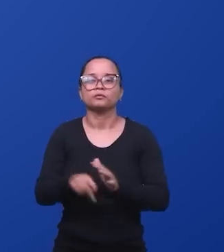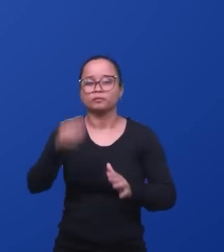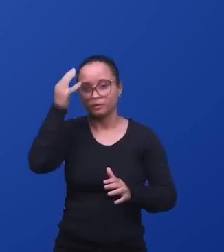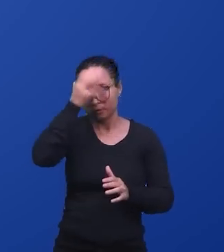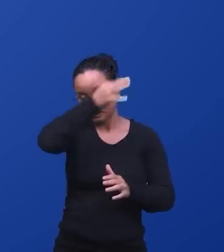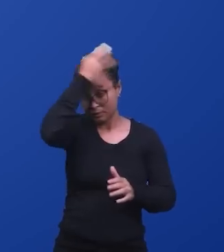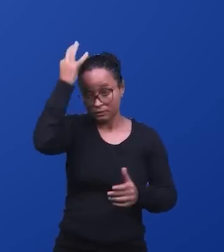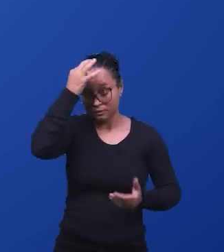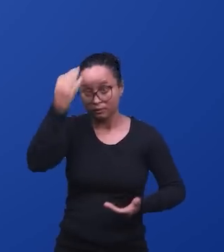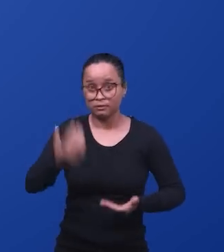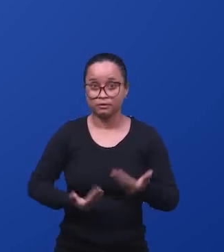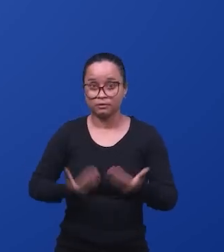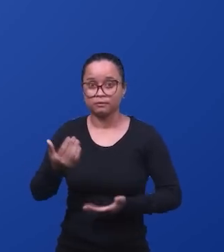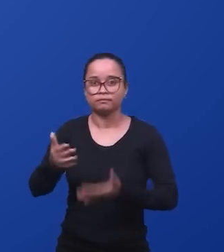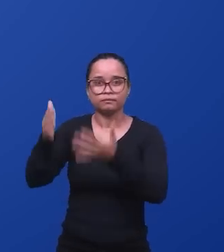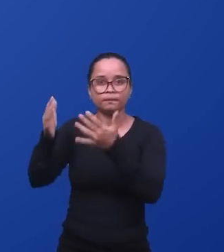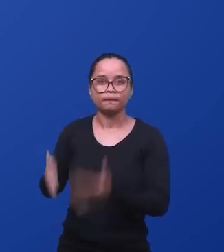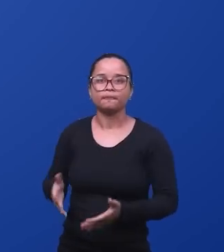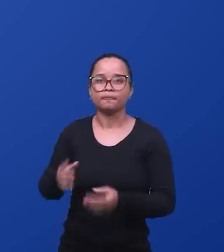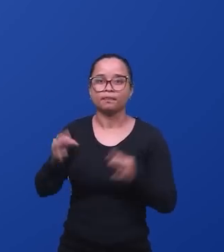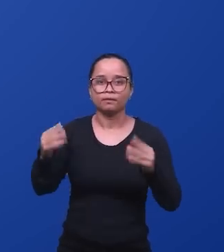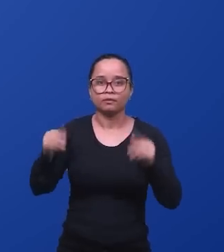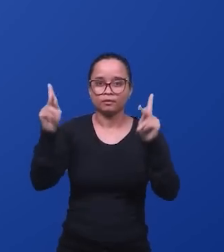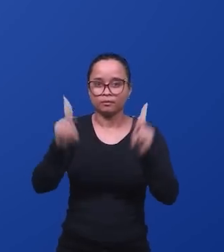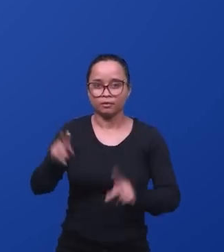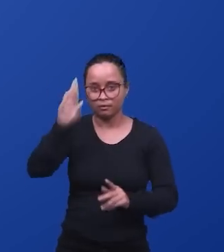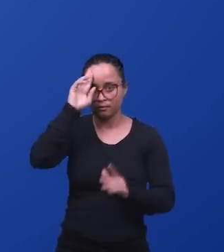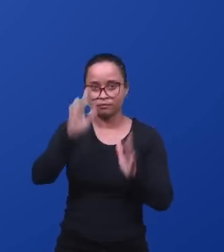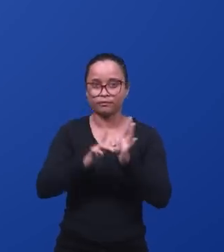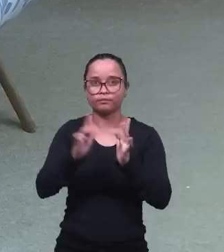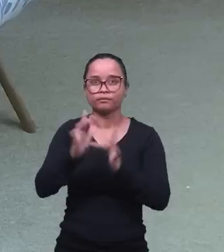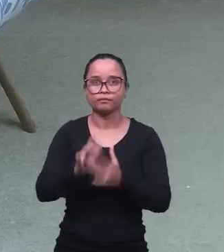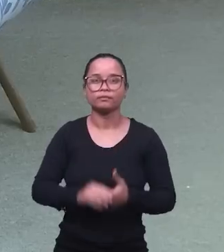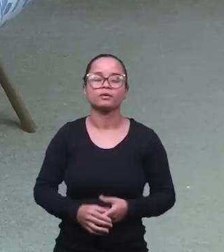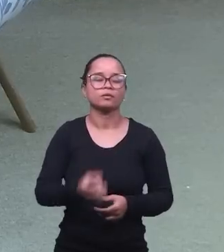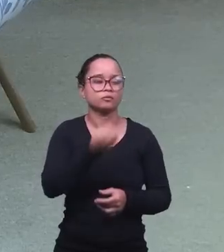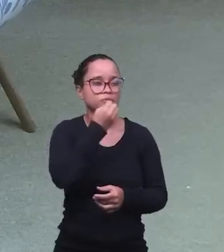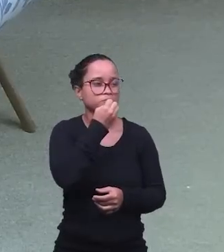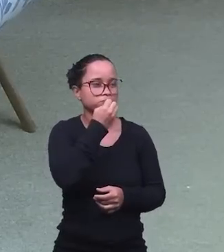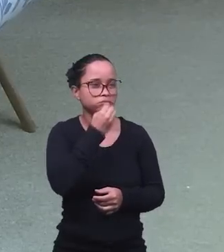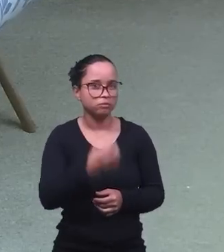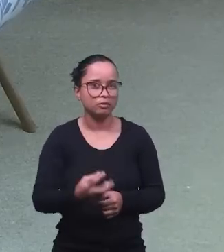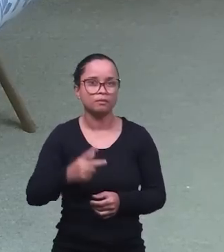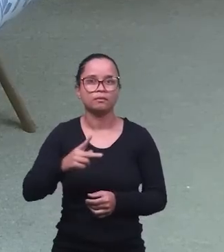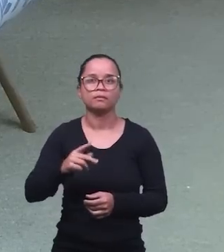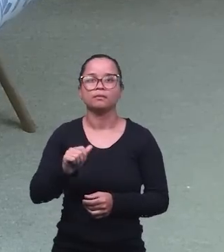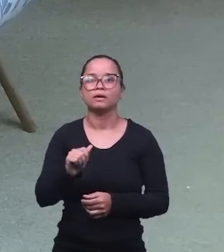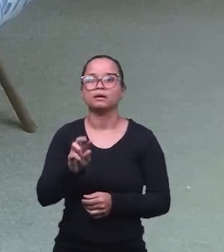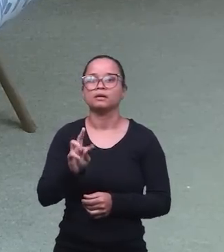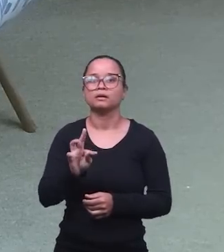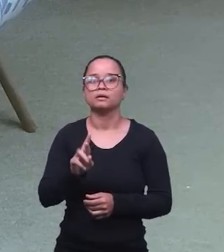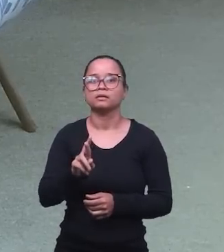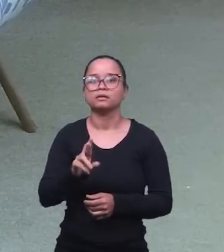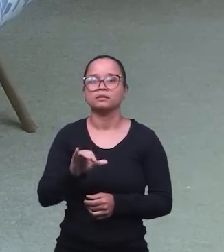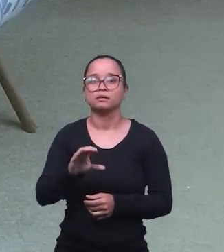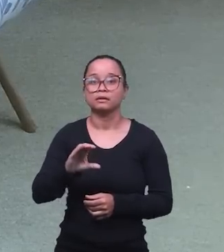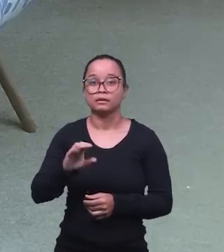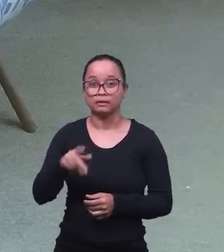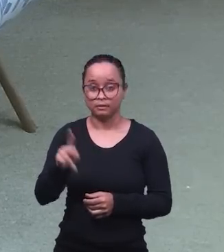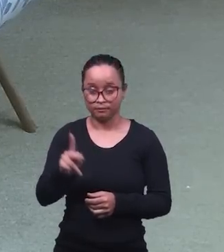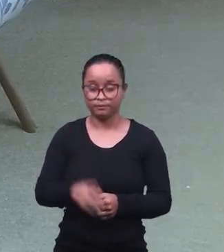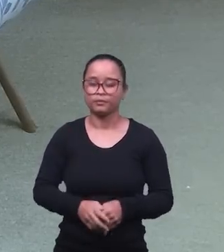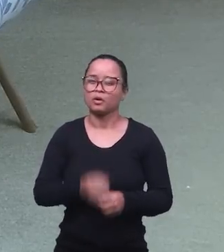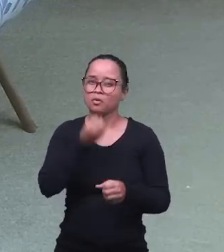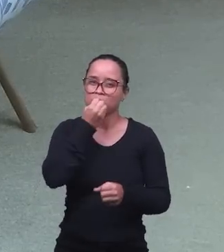Espírito Santo no meio da igreja. A todos a paz do Senhor Jesus. Muito bem, Patrick, como sempre, resposta consistente,